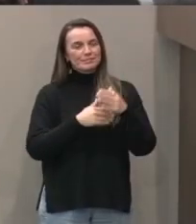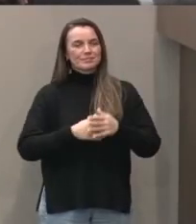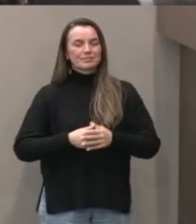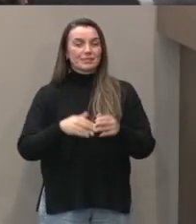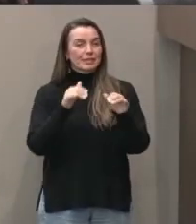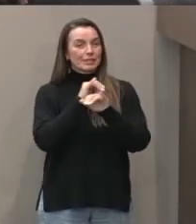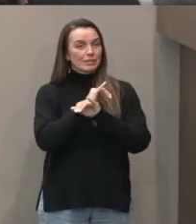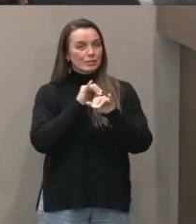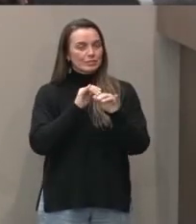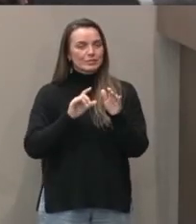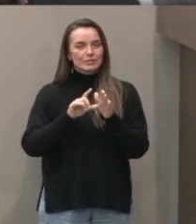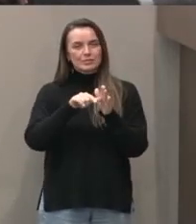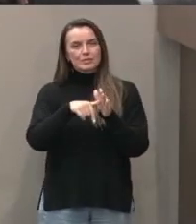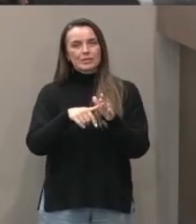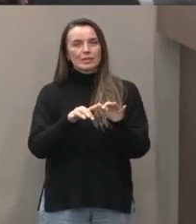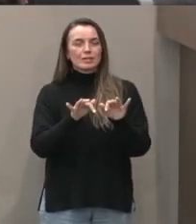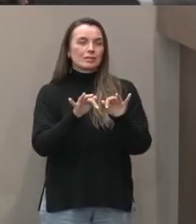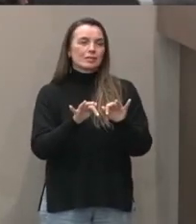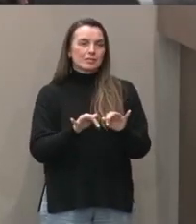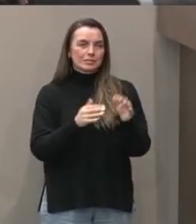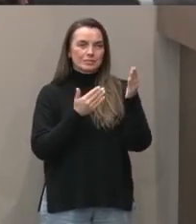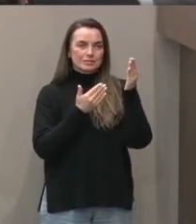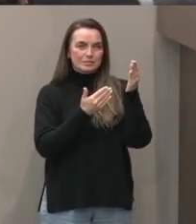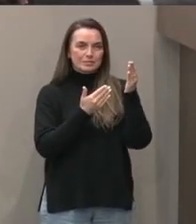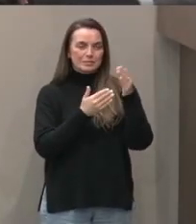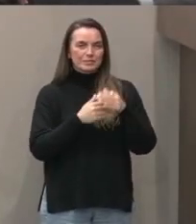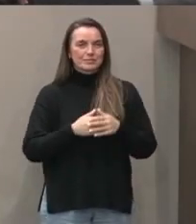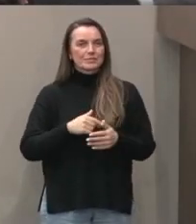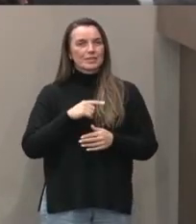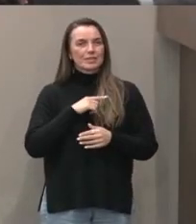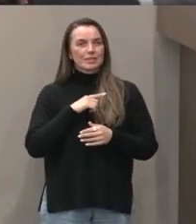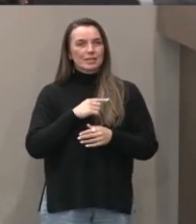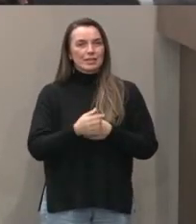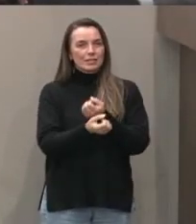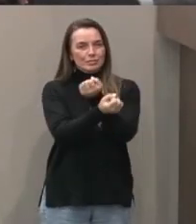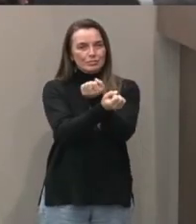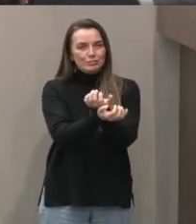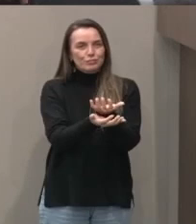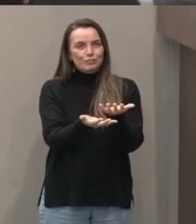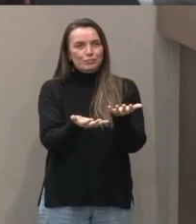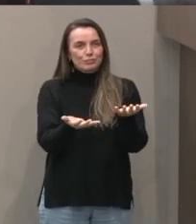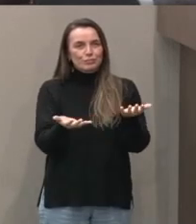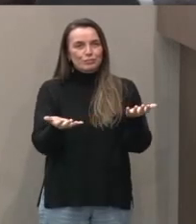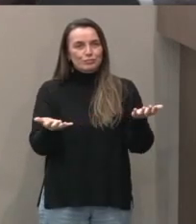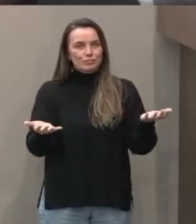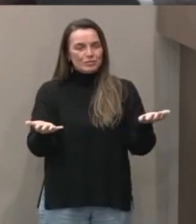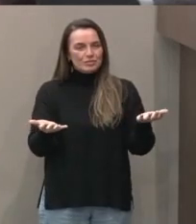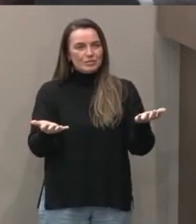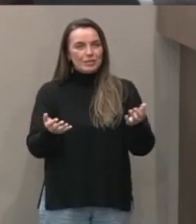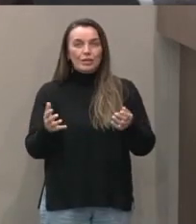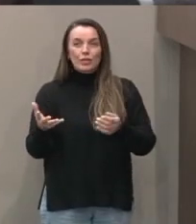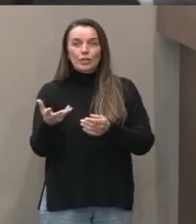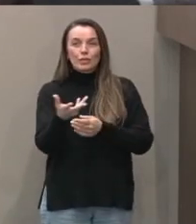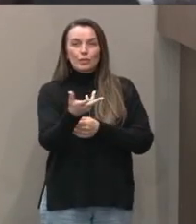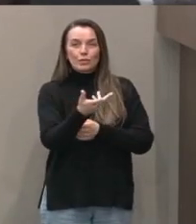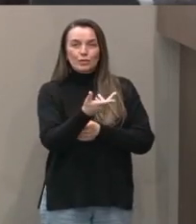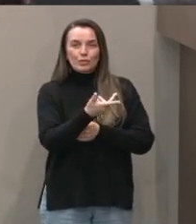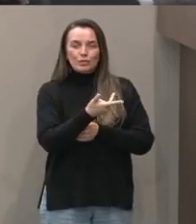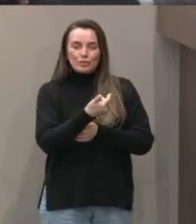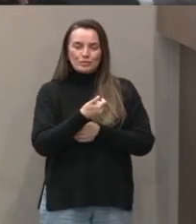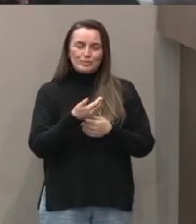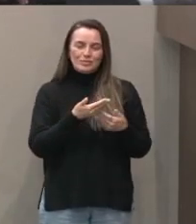Informamos que, após o encerramento da sessão, será servido um coquetel no plenarinho, para o qual estão todos